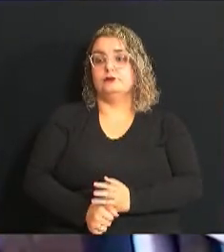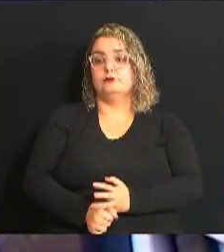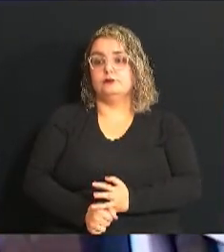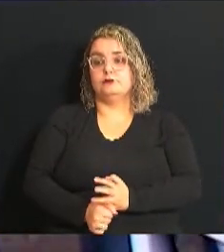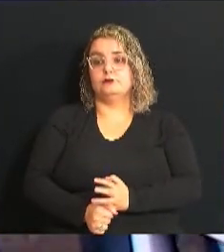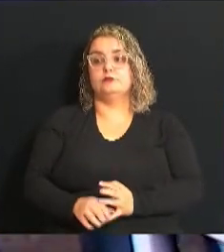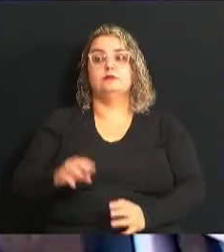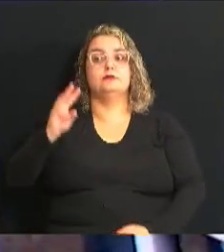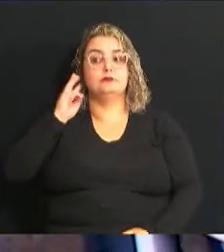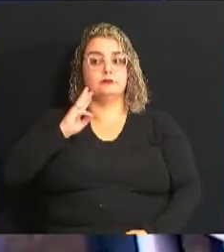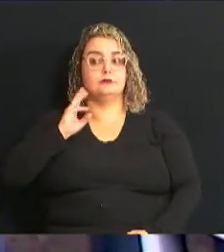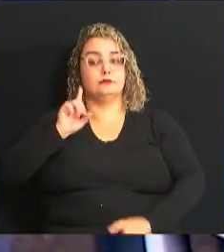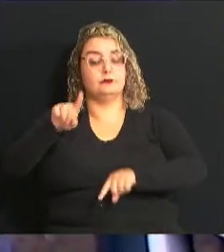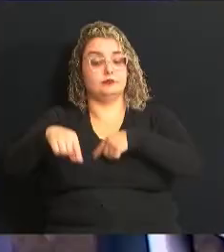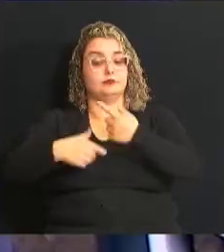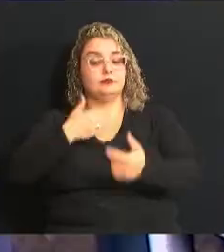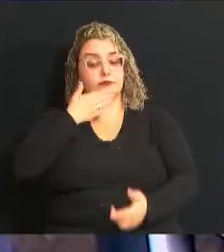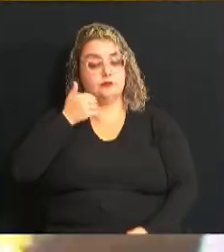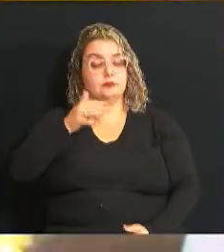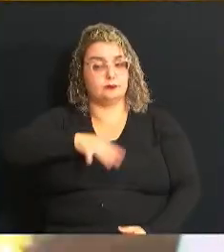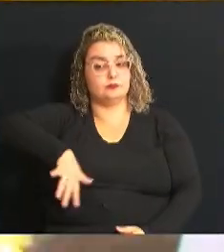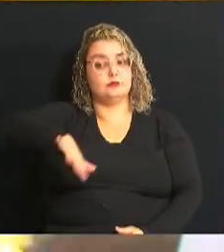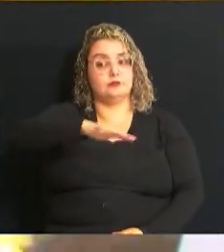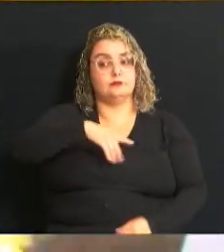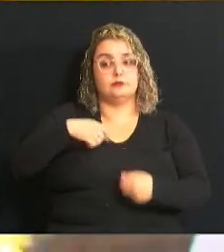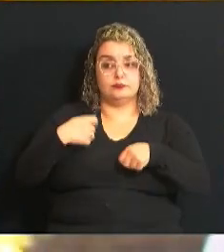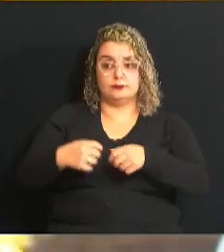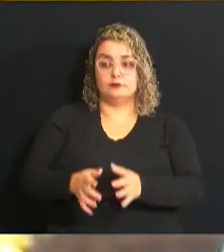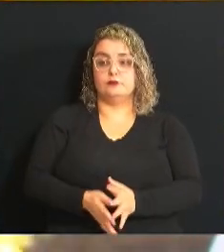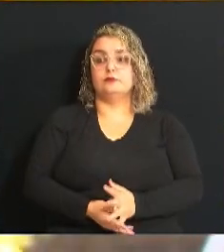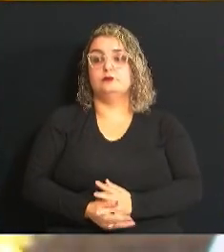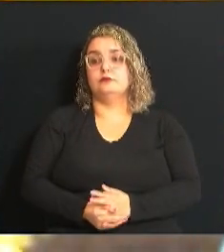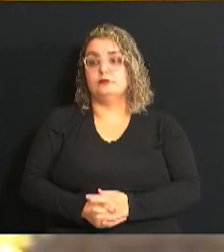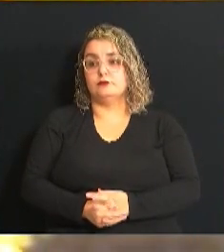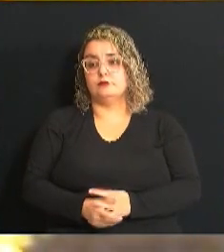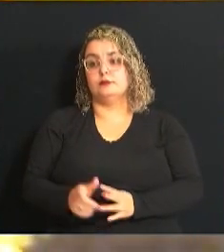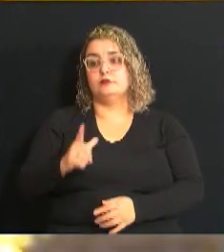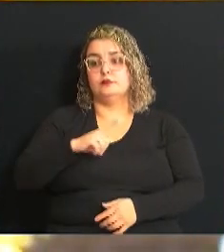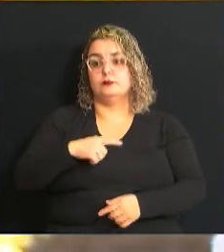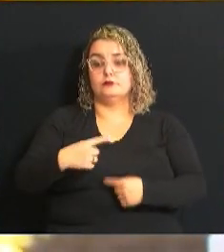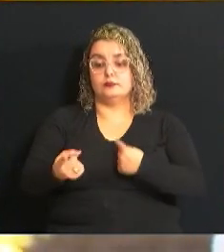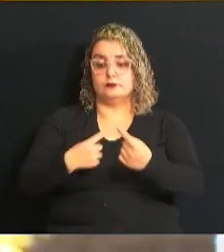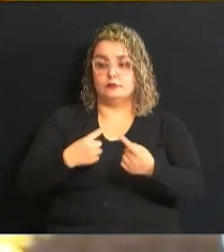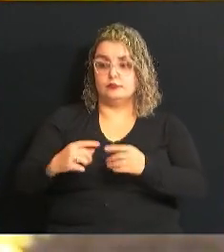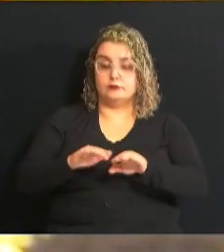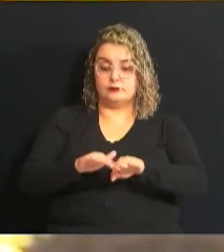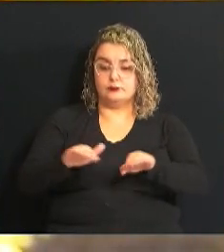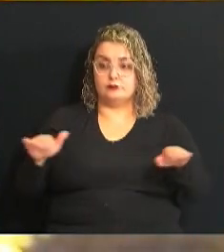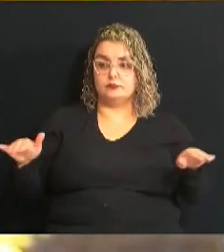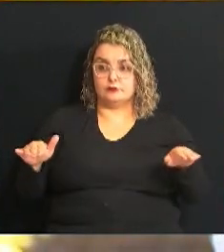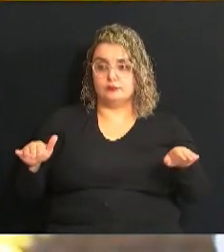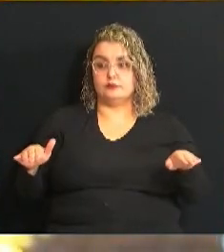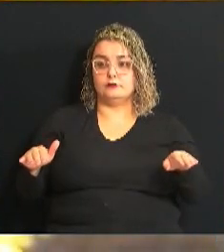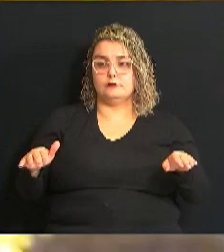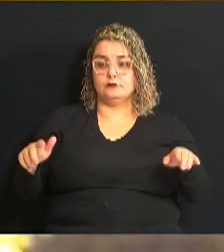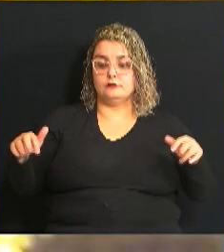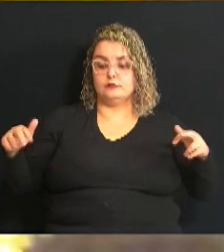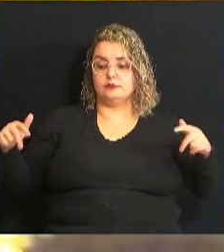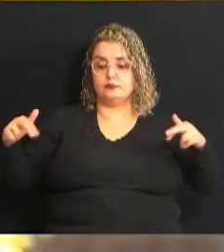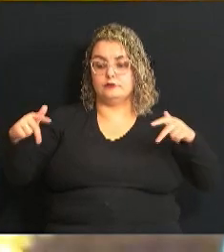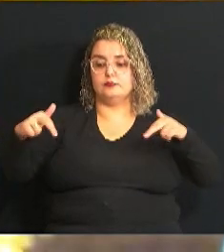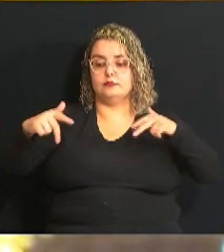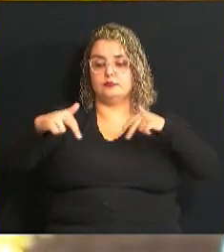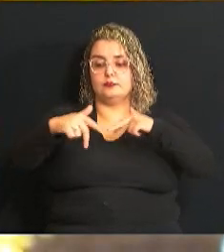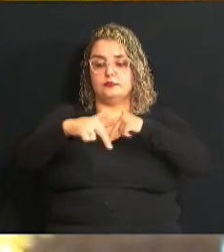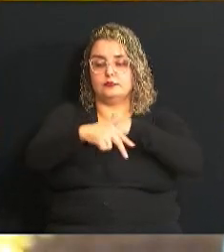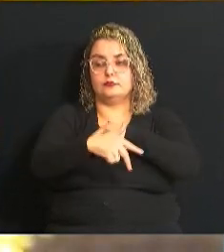em outras melhorias que a região precisa. É uma rua que é muito movimentada, é plana e os moradores fazem caminhada. Então nós estamos solicitando à